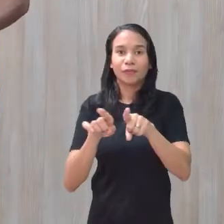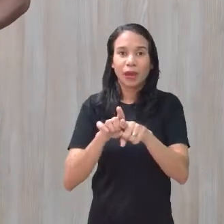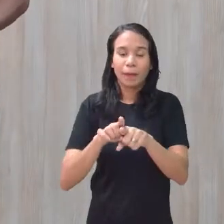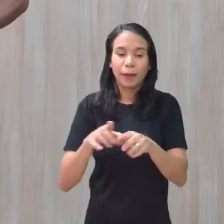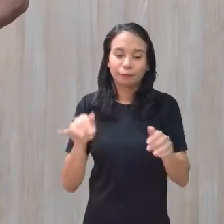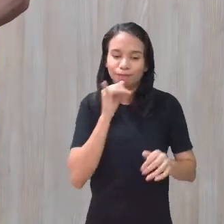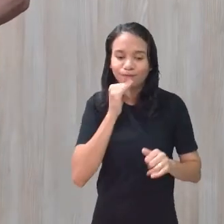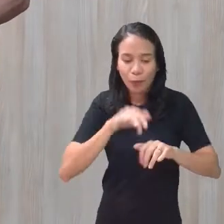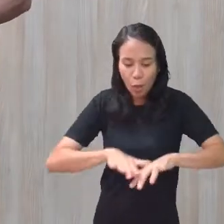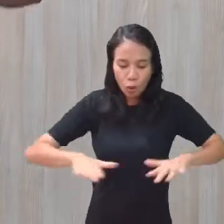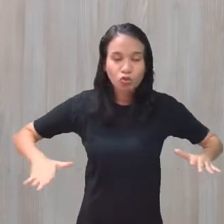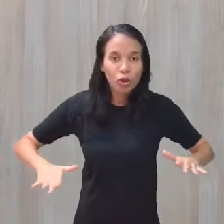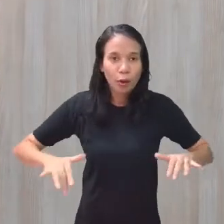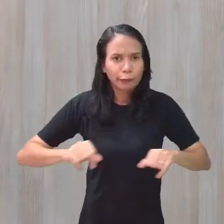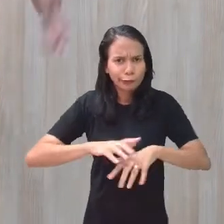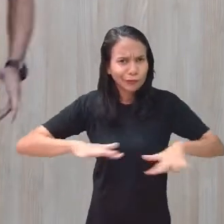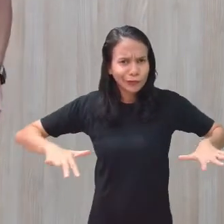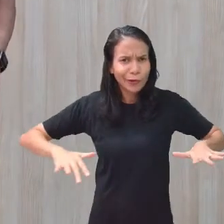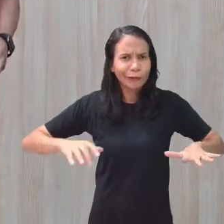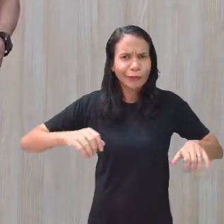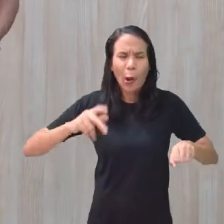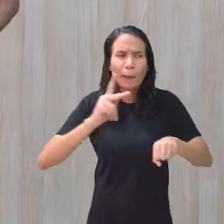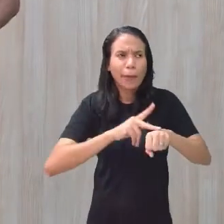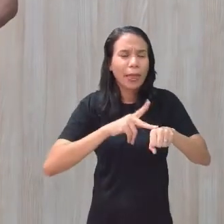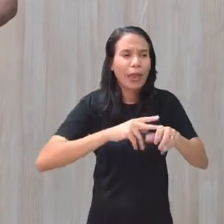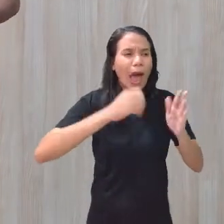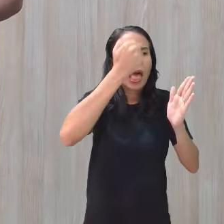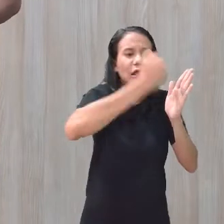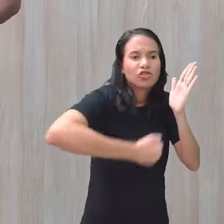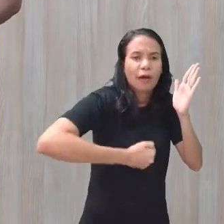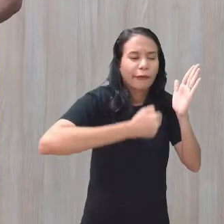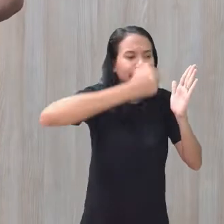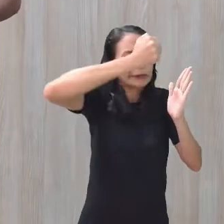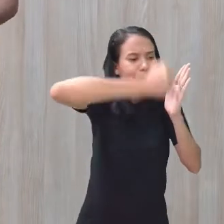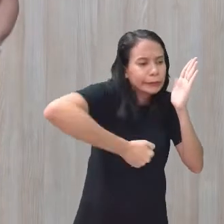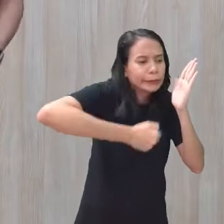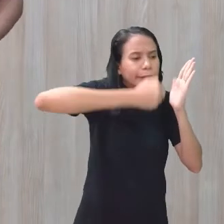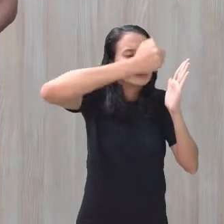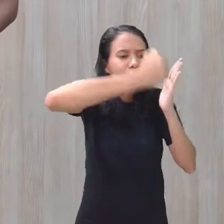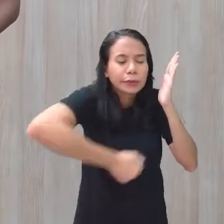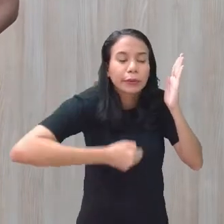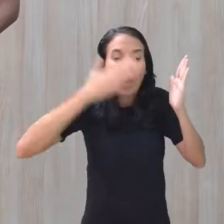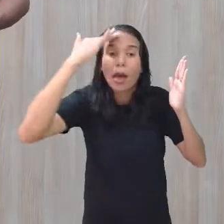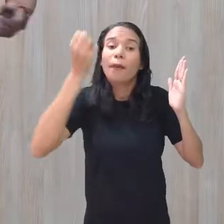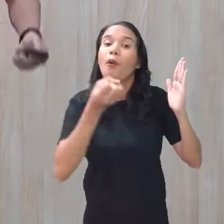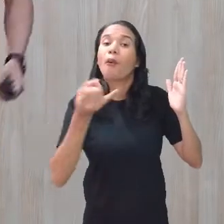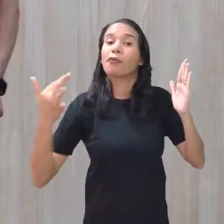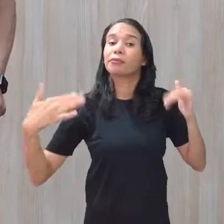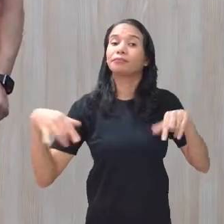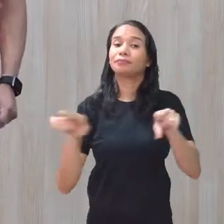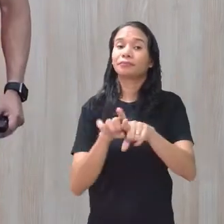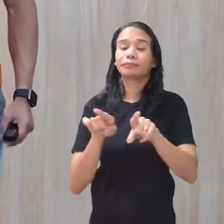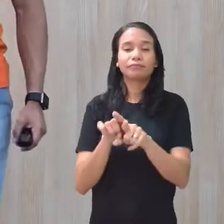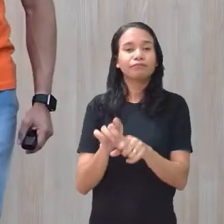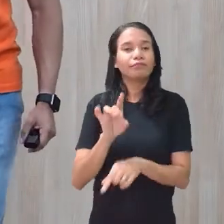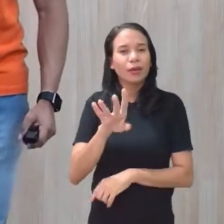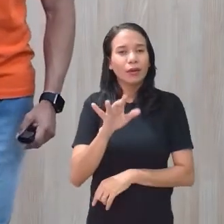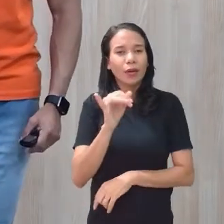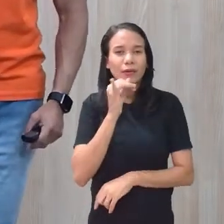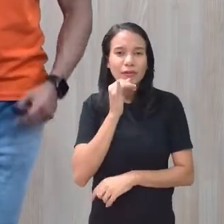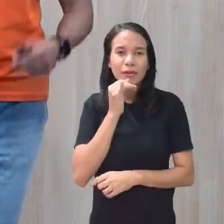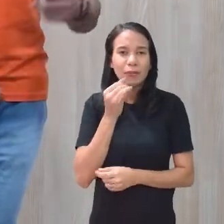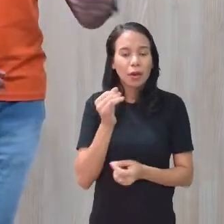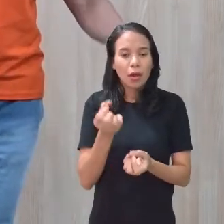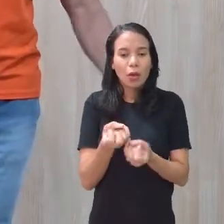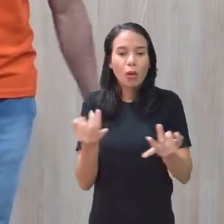riscos no chão, certo? Riscos na parede para expressar determinadas quantidades. Não só em relação à